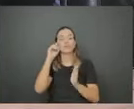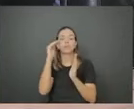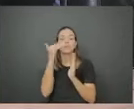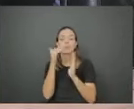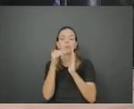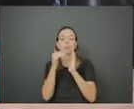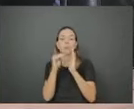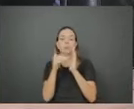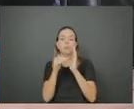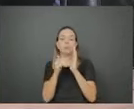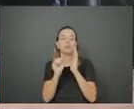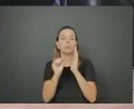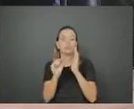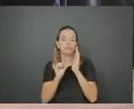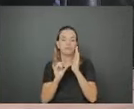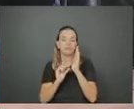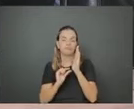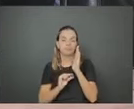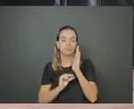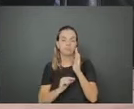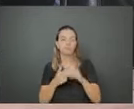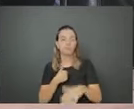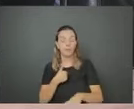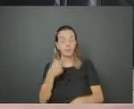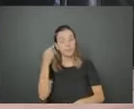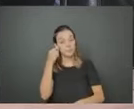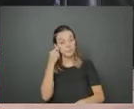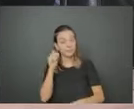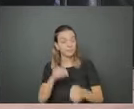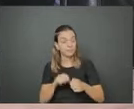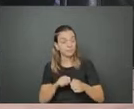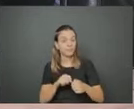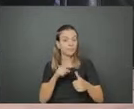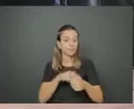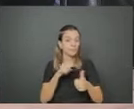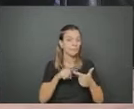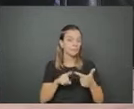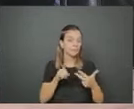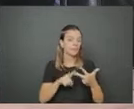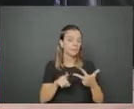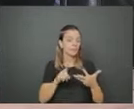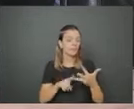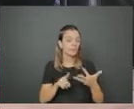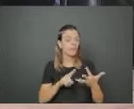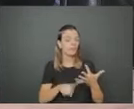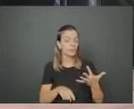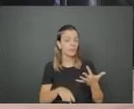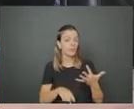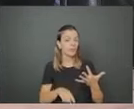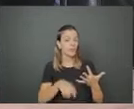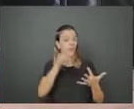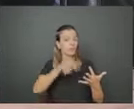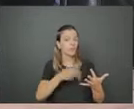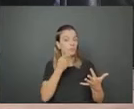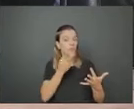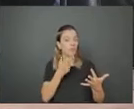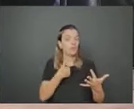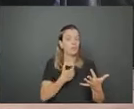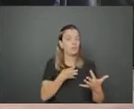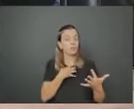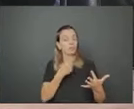eu penso em fazer, e esses relatos são identificados e são tratados. Então,